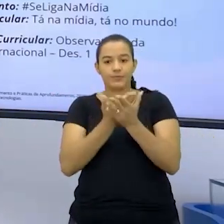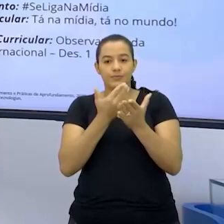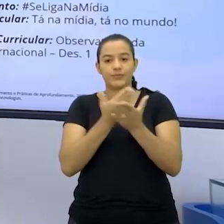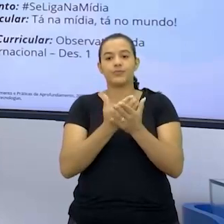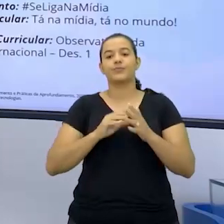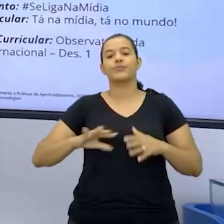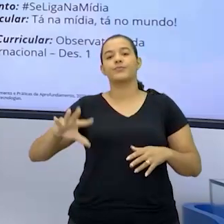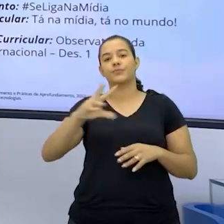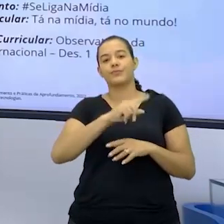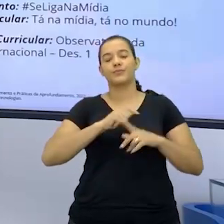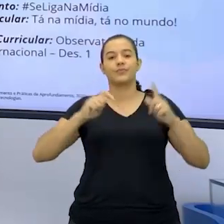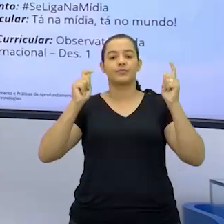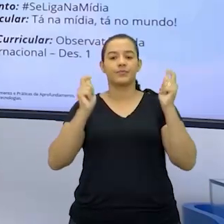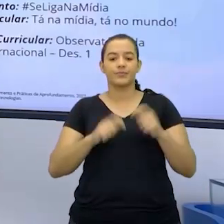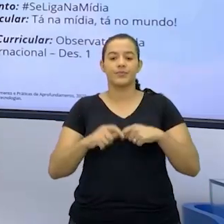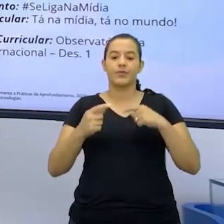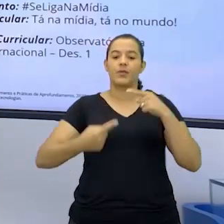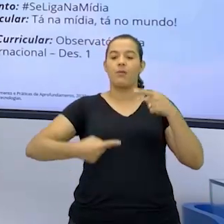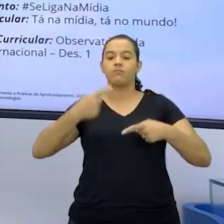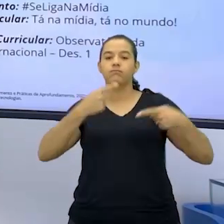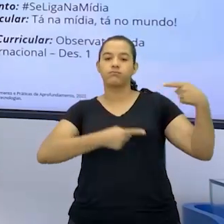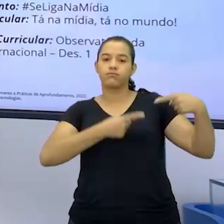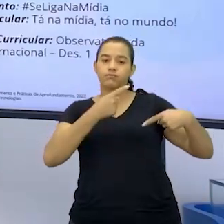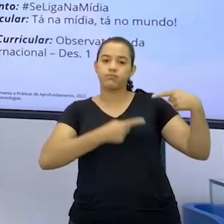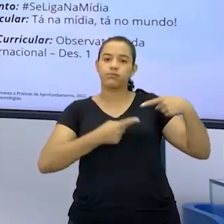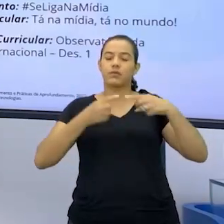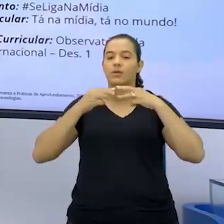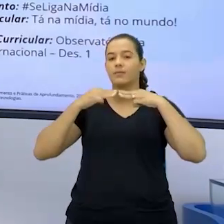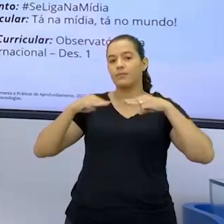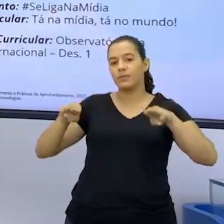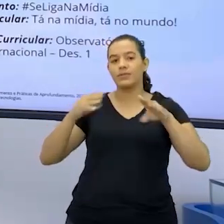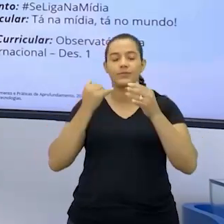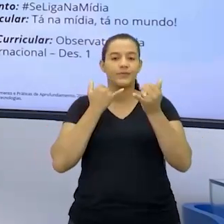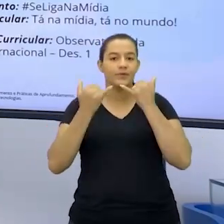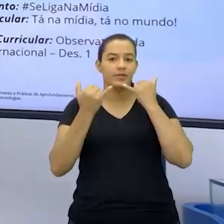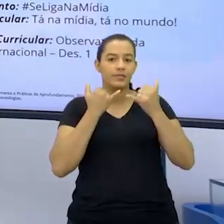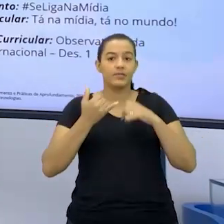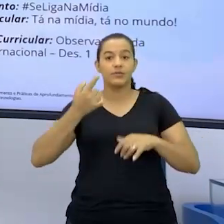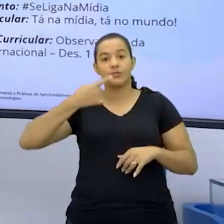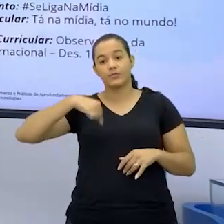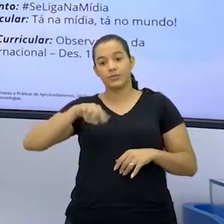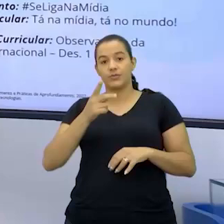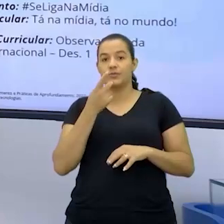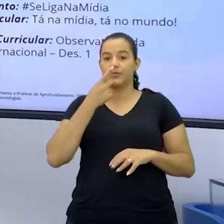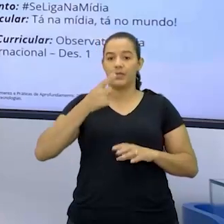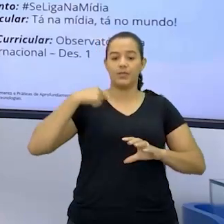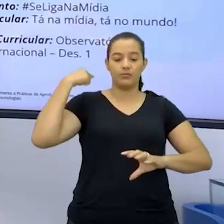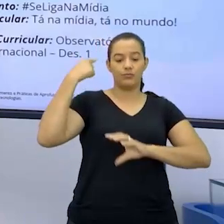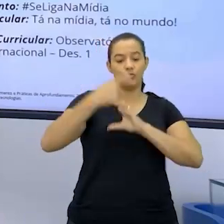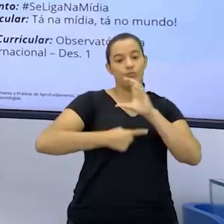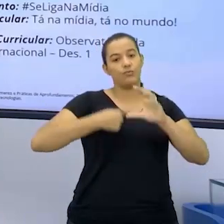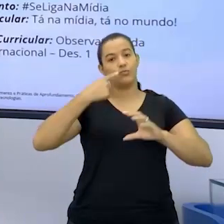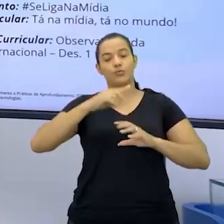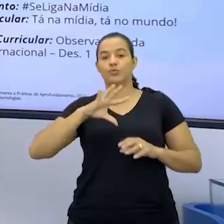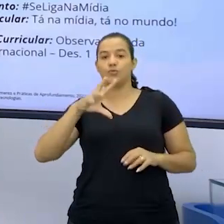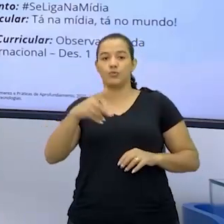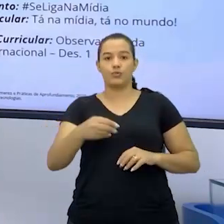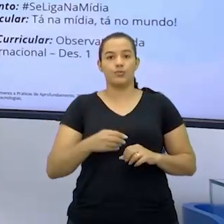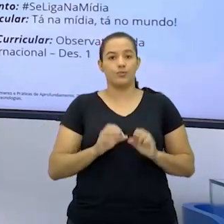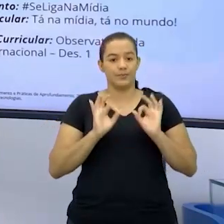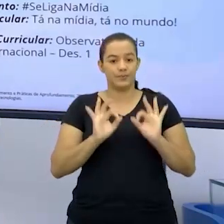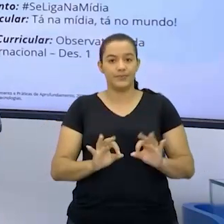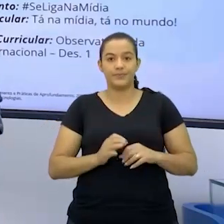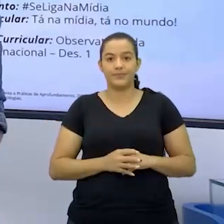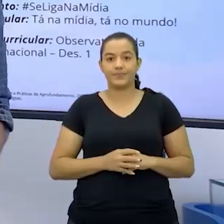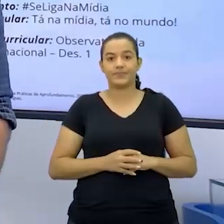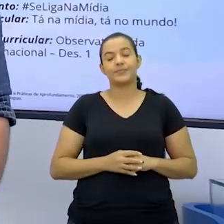fundo no debate sobre imprensa, mídia, informação e vamos falar sobre o mundo inteiro. Certo? Eu